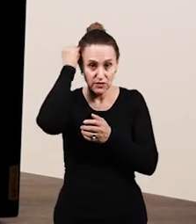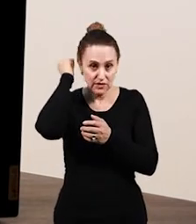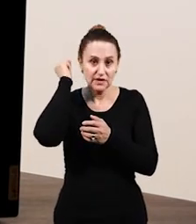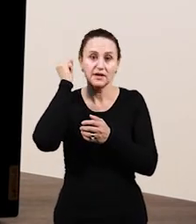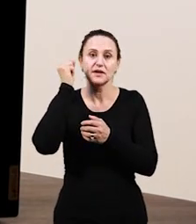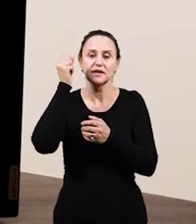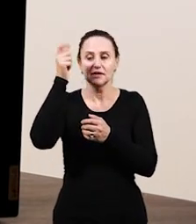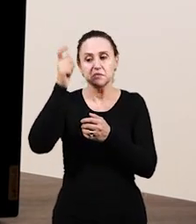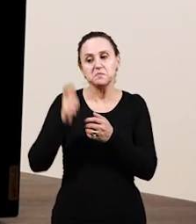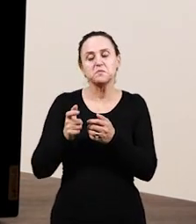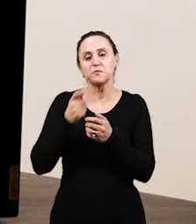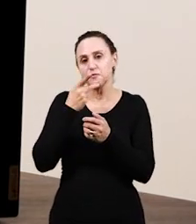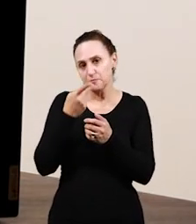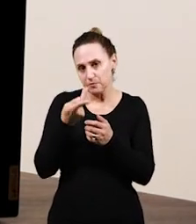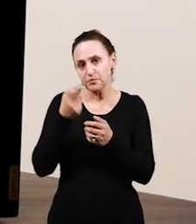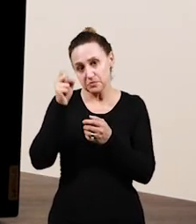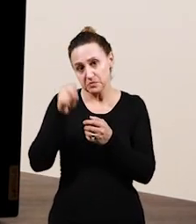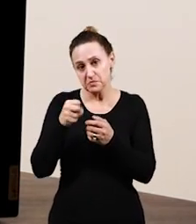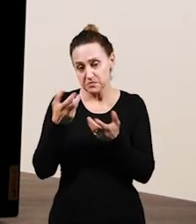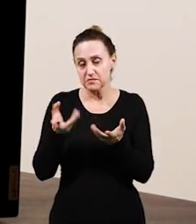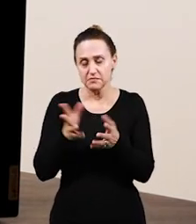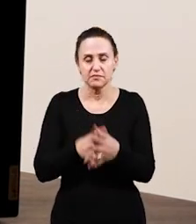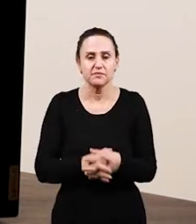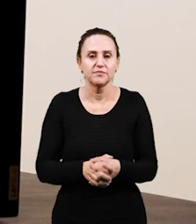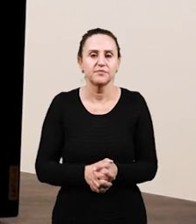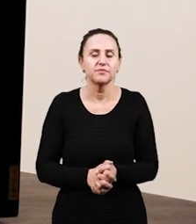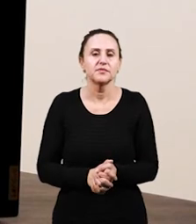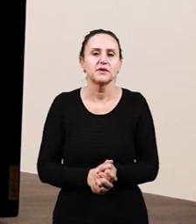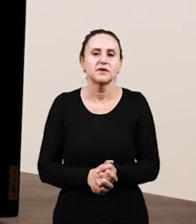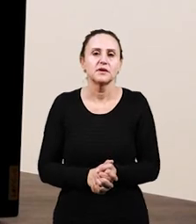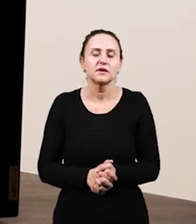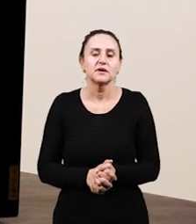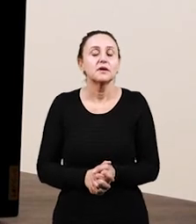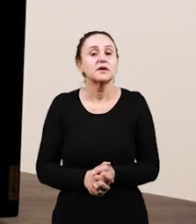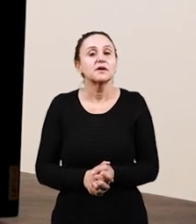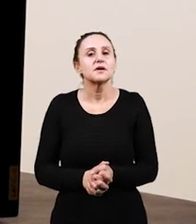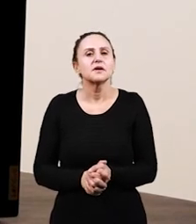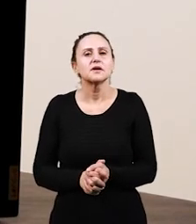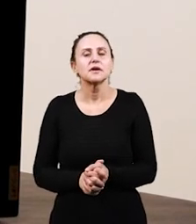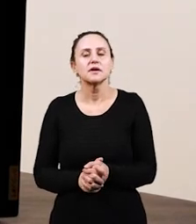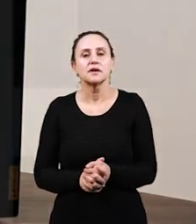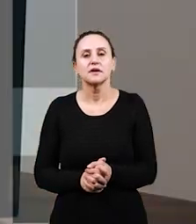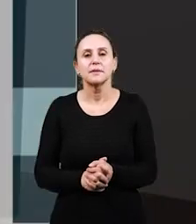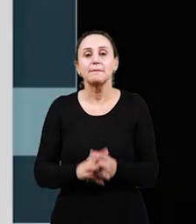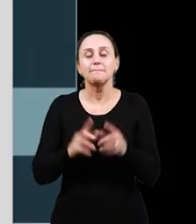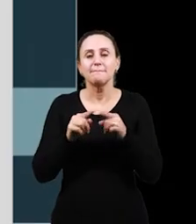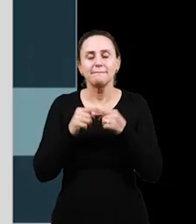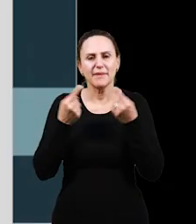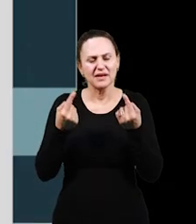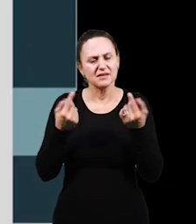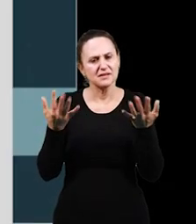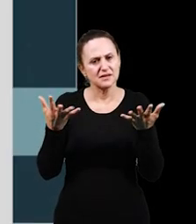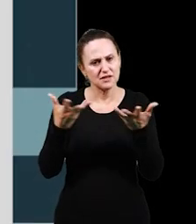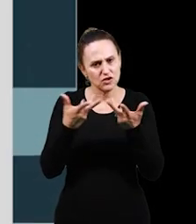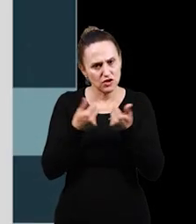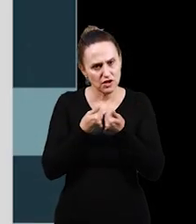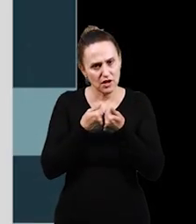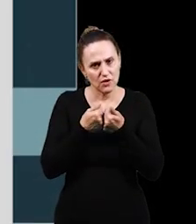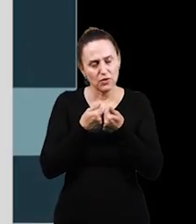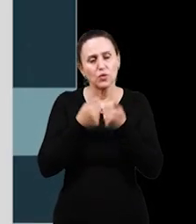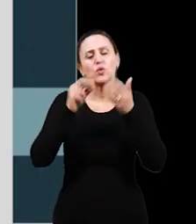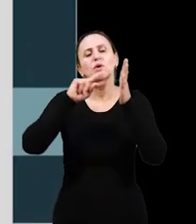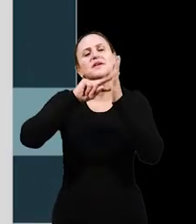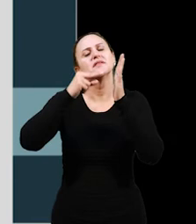nunca se auto-denominou estruturalista tá E aí em termos Minas Gerais então o que que é o